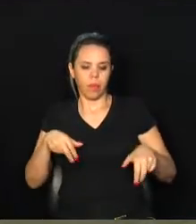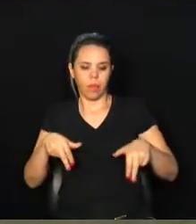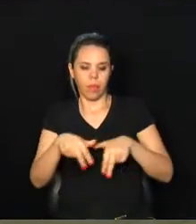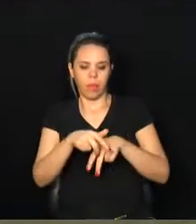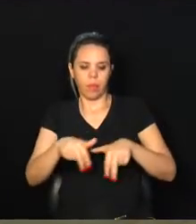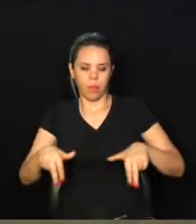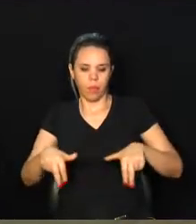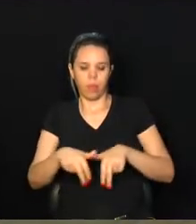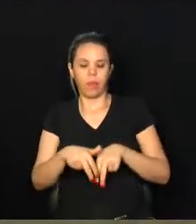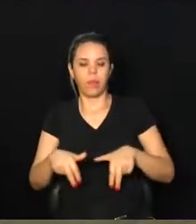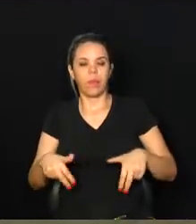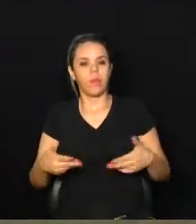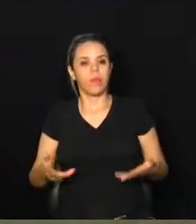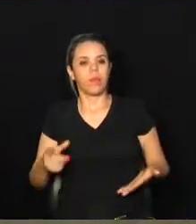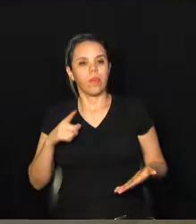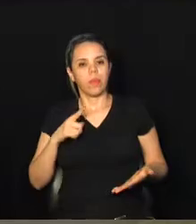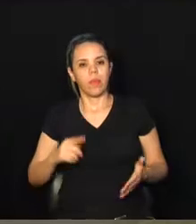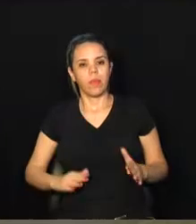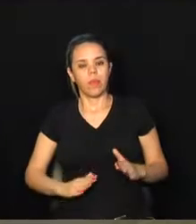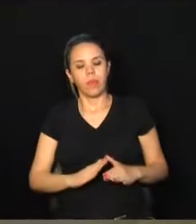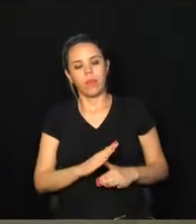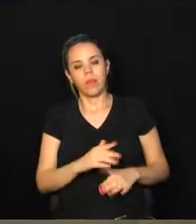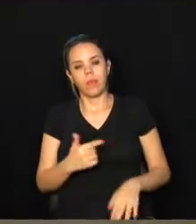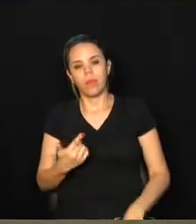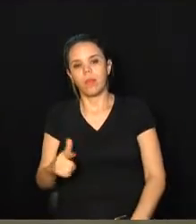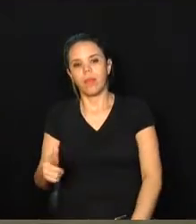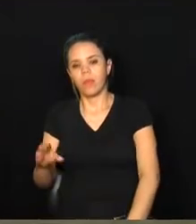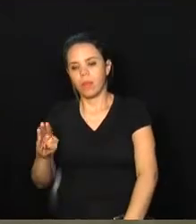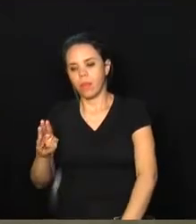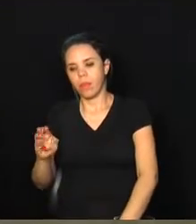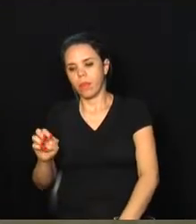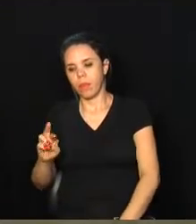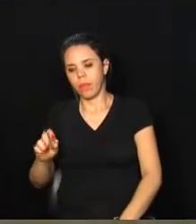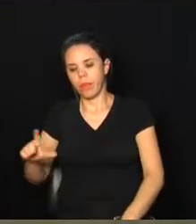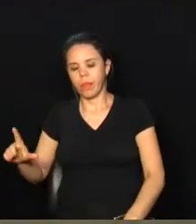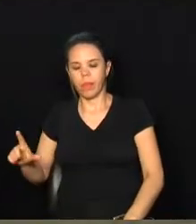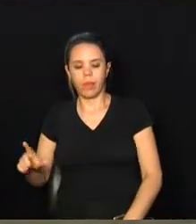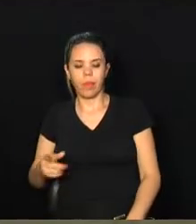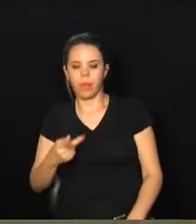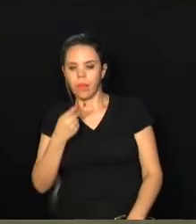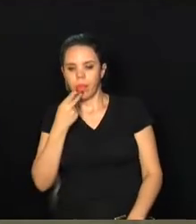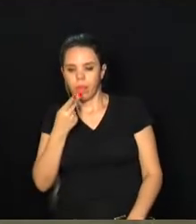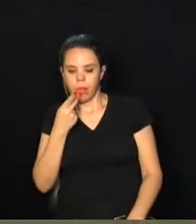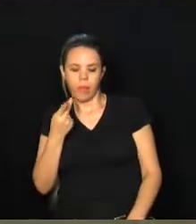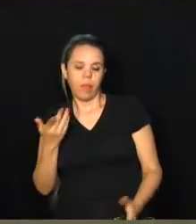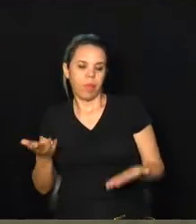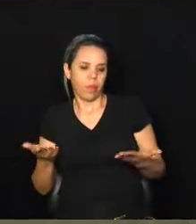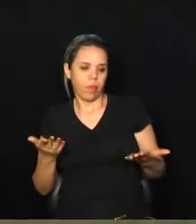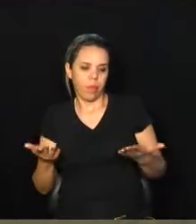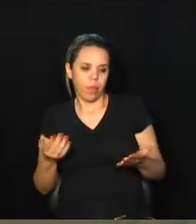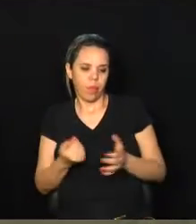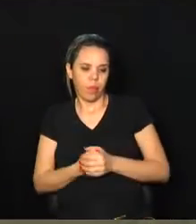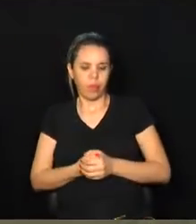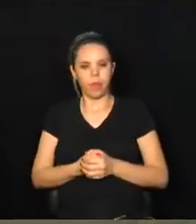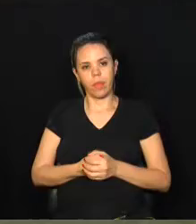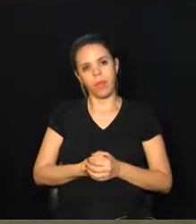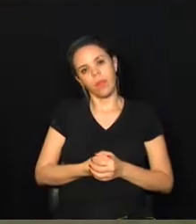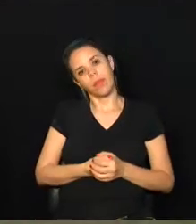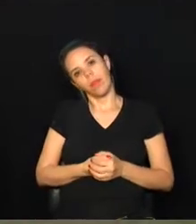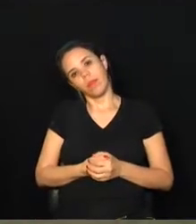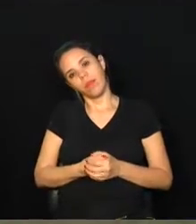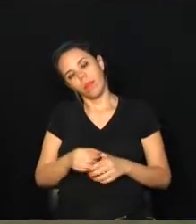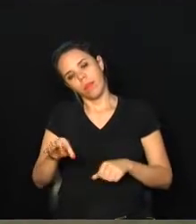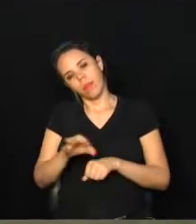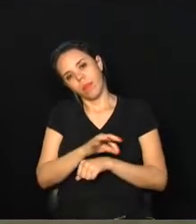uma passarela? Isso aqui é beiral. Não, é passarela. Ficou aquele disque. escritório de arquitetura teve